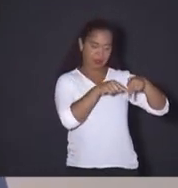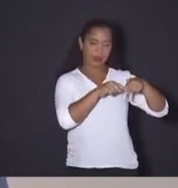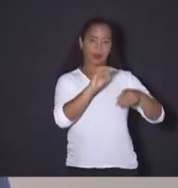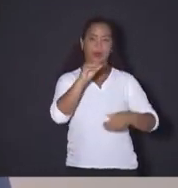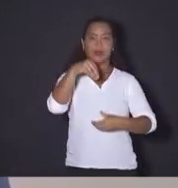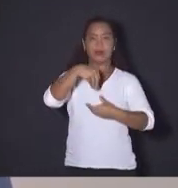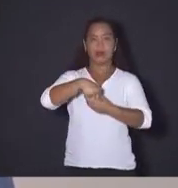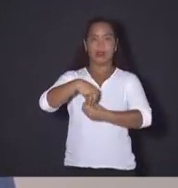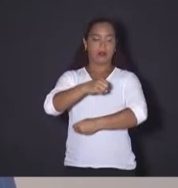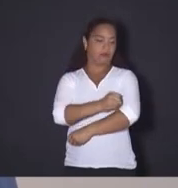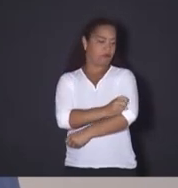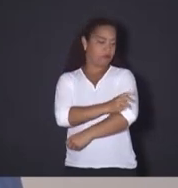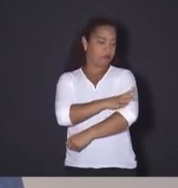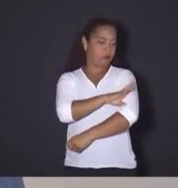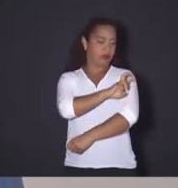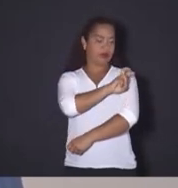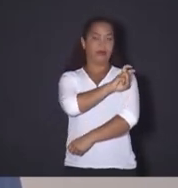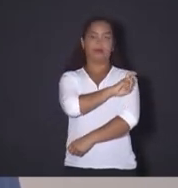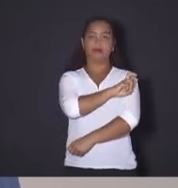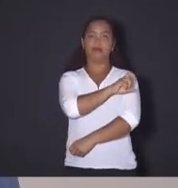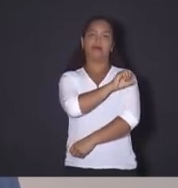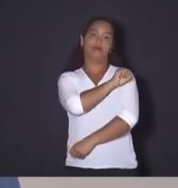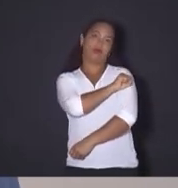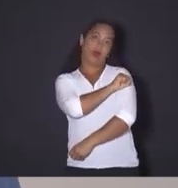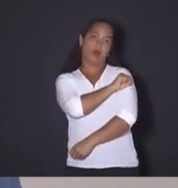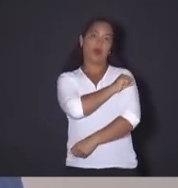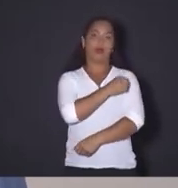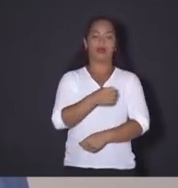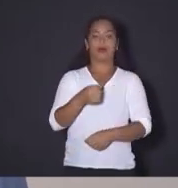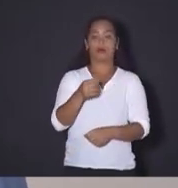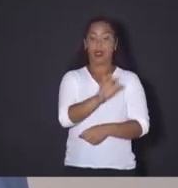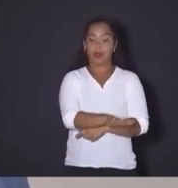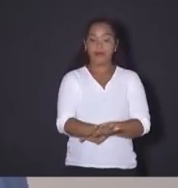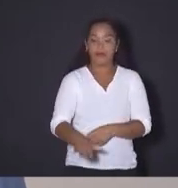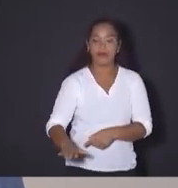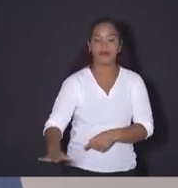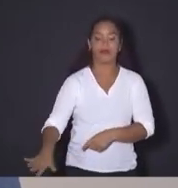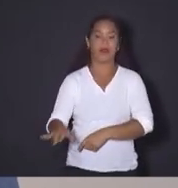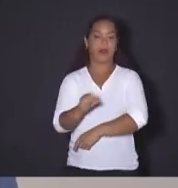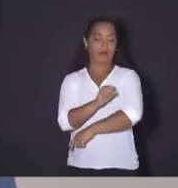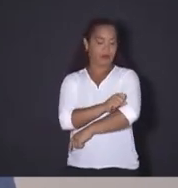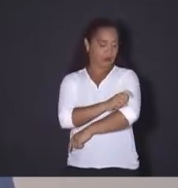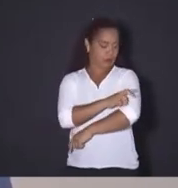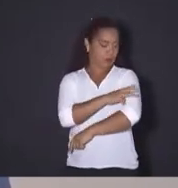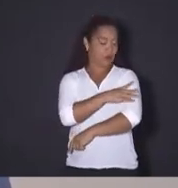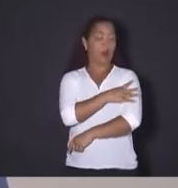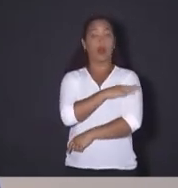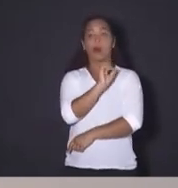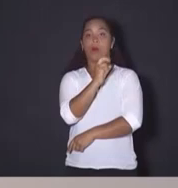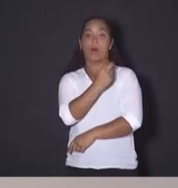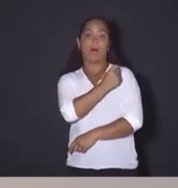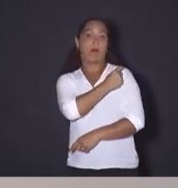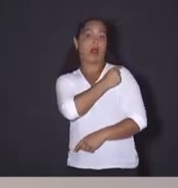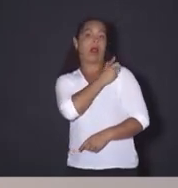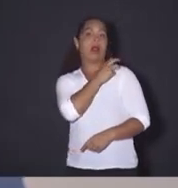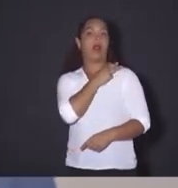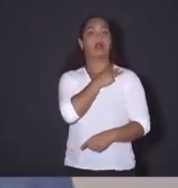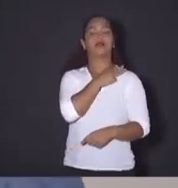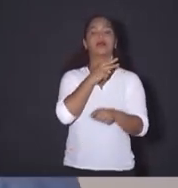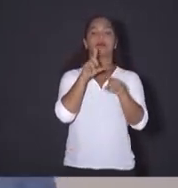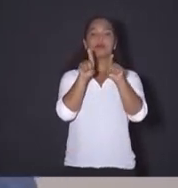de educação básica sejam elas instituições de educação infantil de ensino fundamental de ensino médio e também